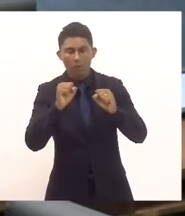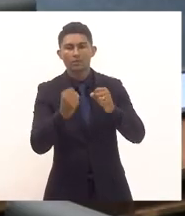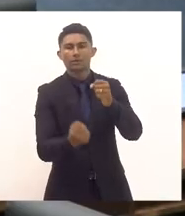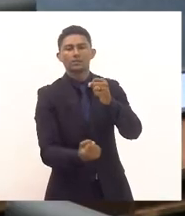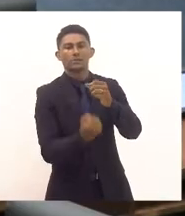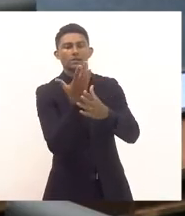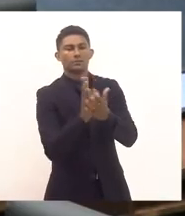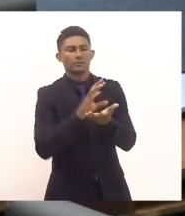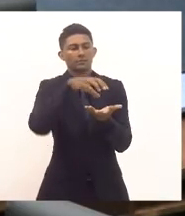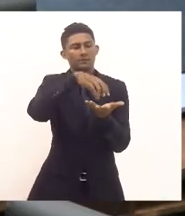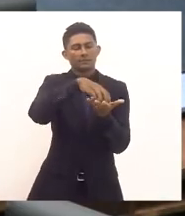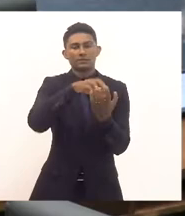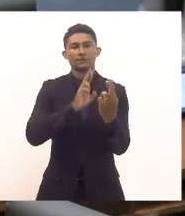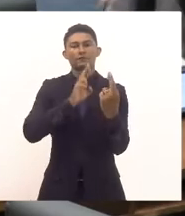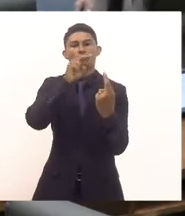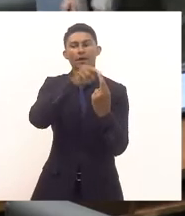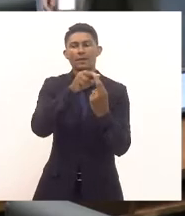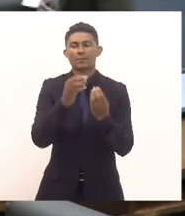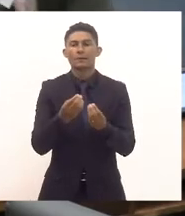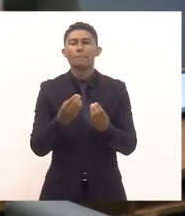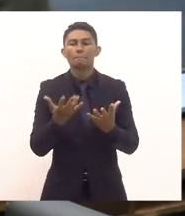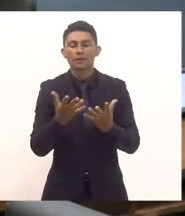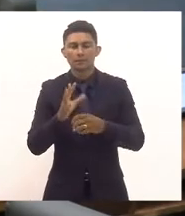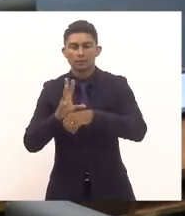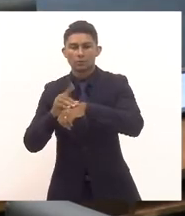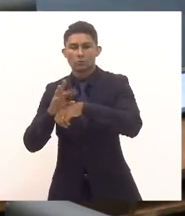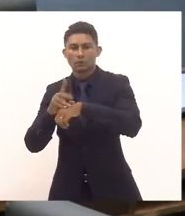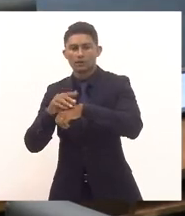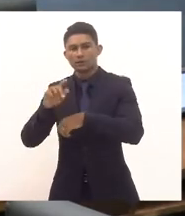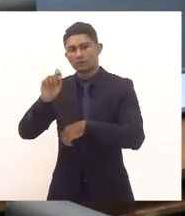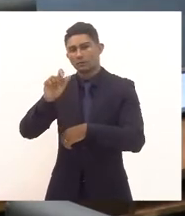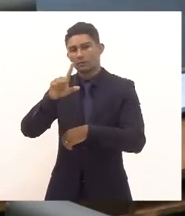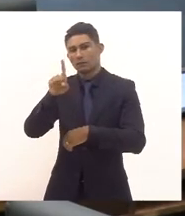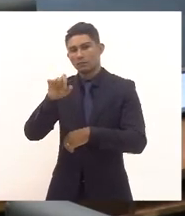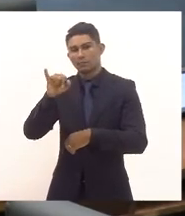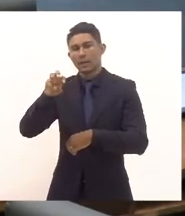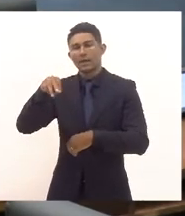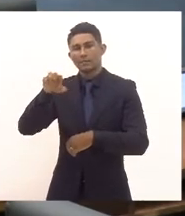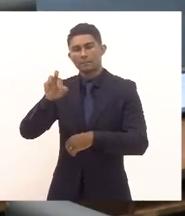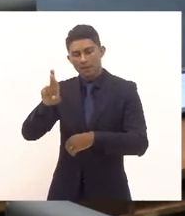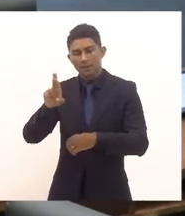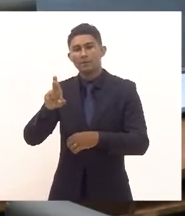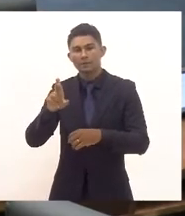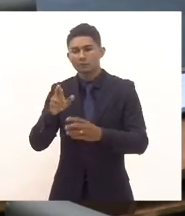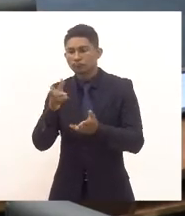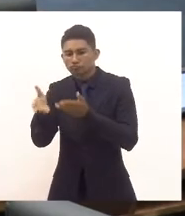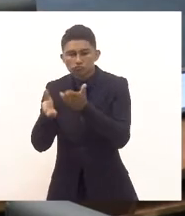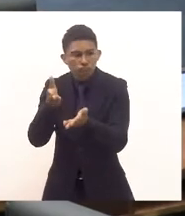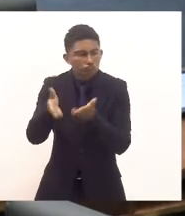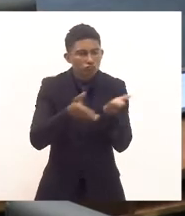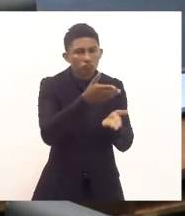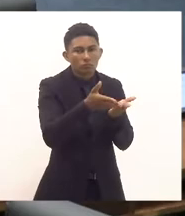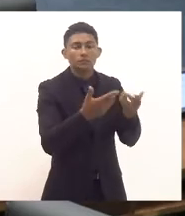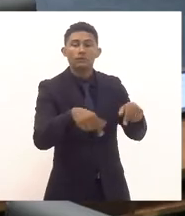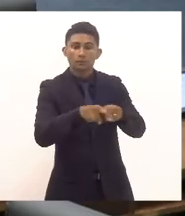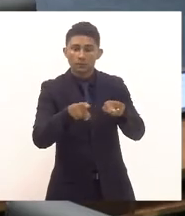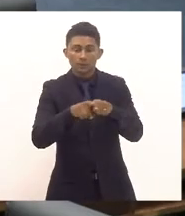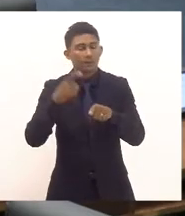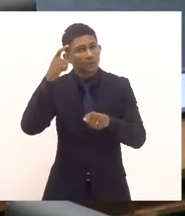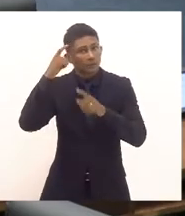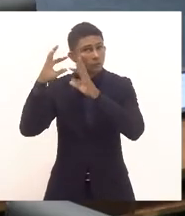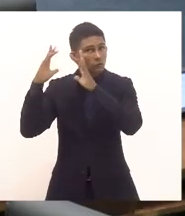especializados na prevenção e tratamento da doença de alzheimer e outras doenças cerebrais